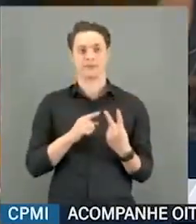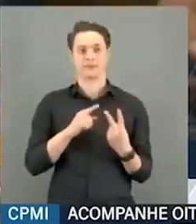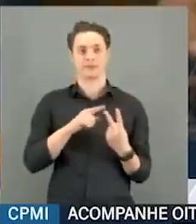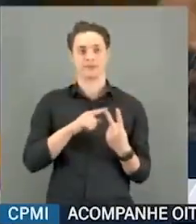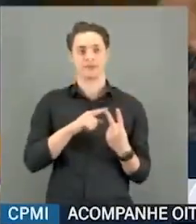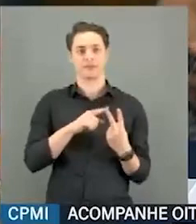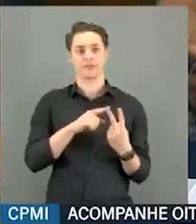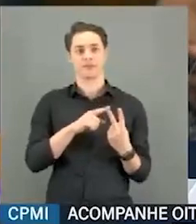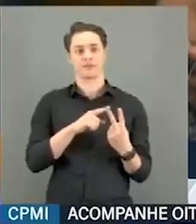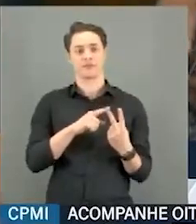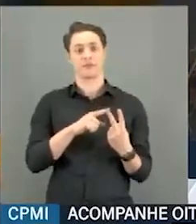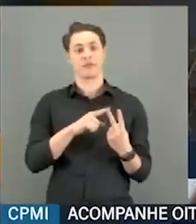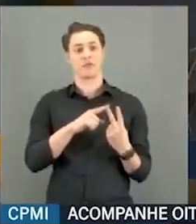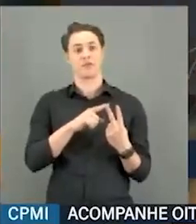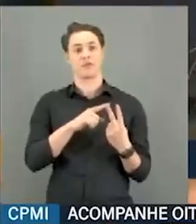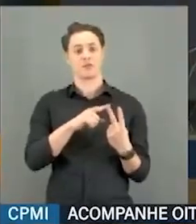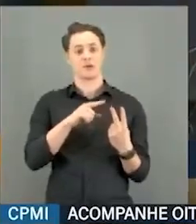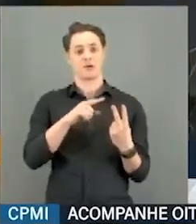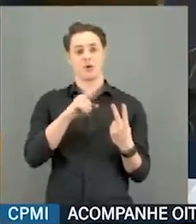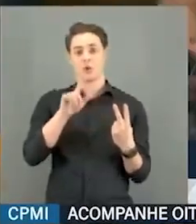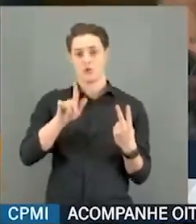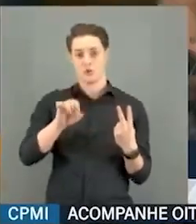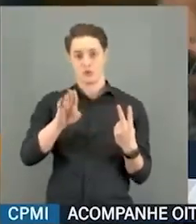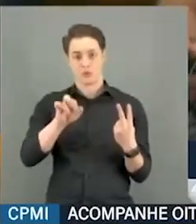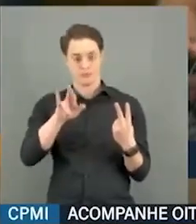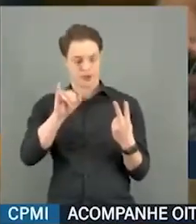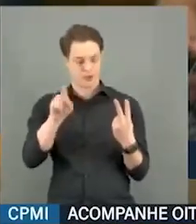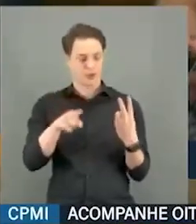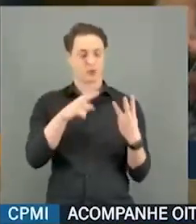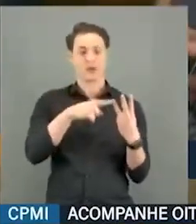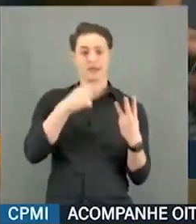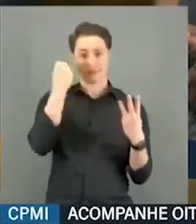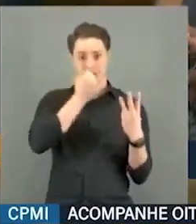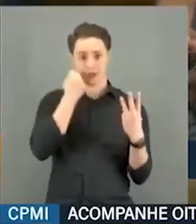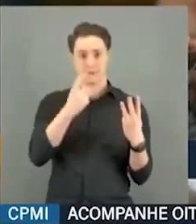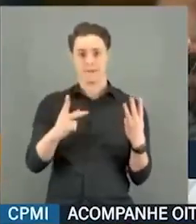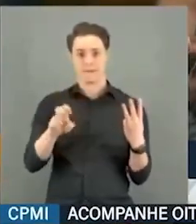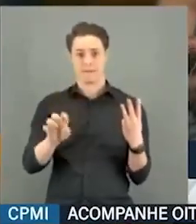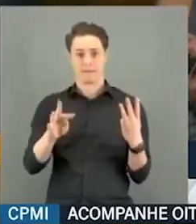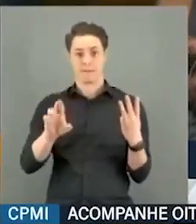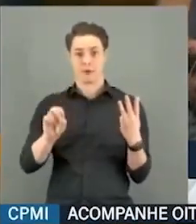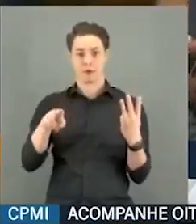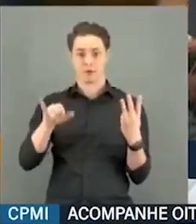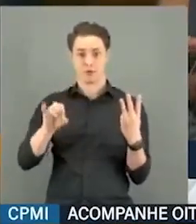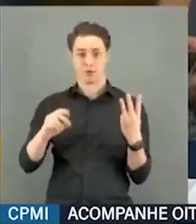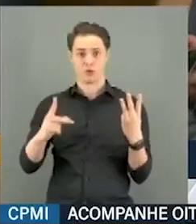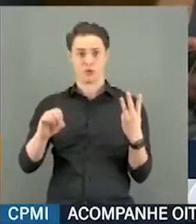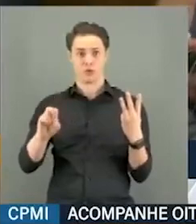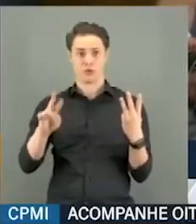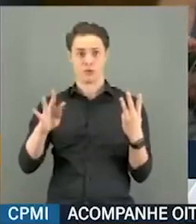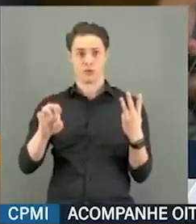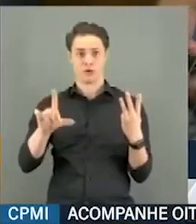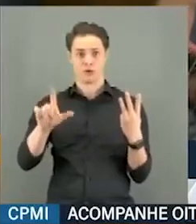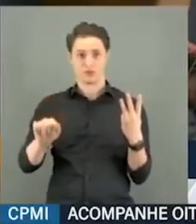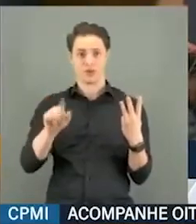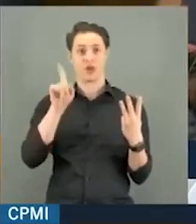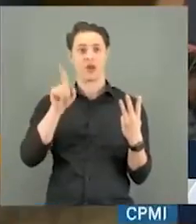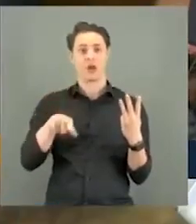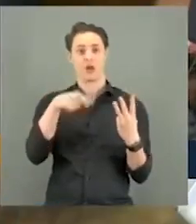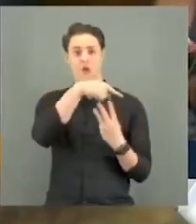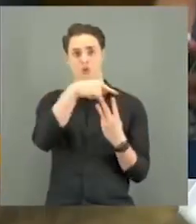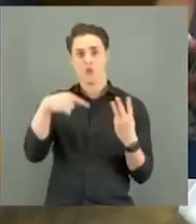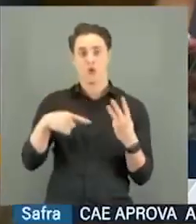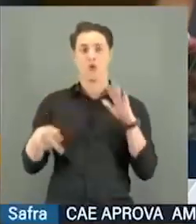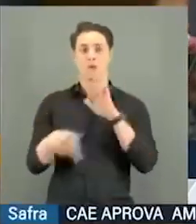Geisel. Golberido Couto e Silva e o senador Petrone Portela seriam, silêncio, os artífices da